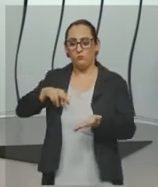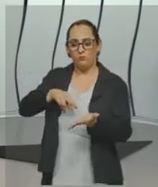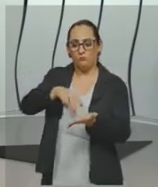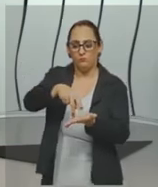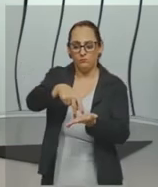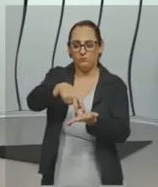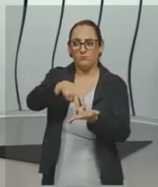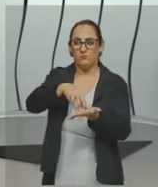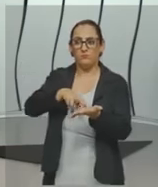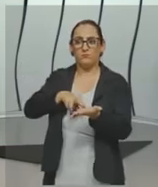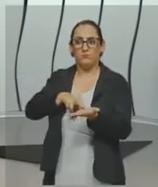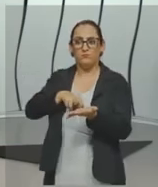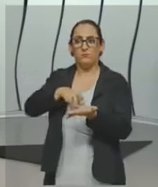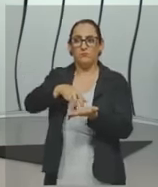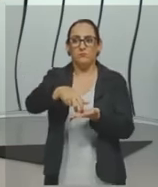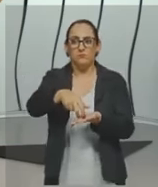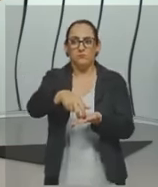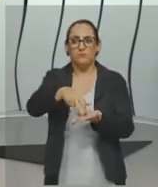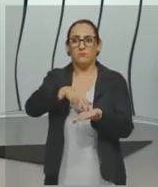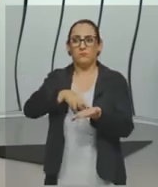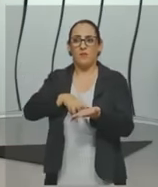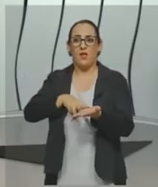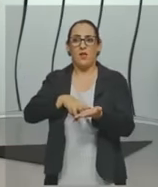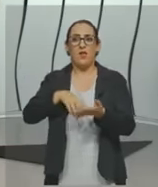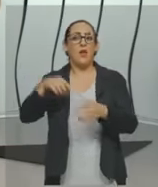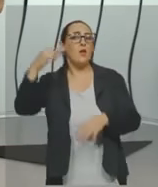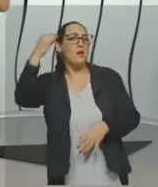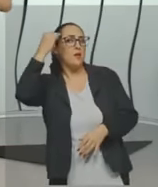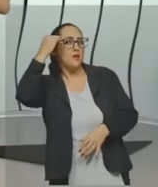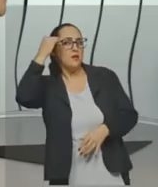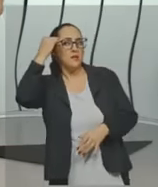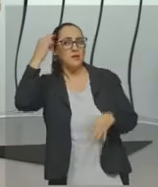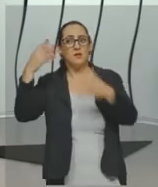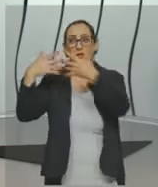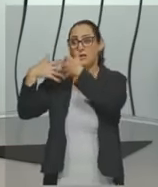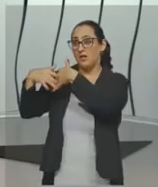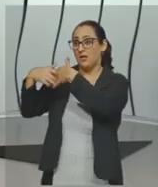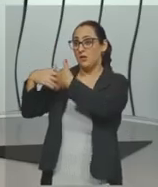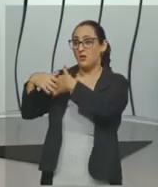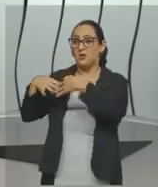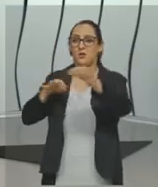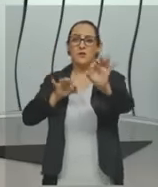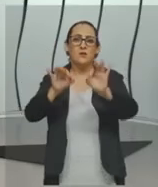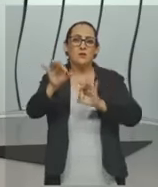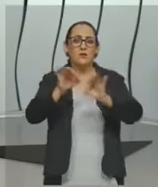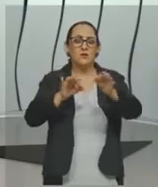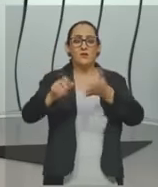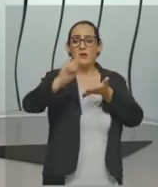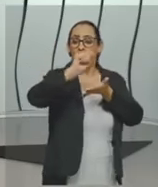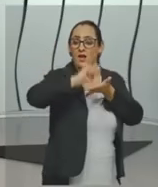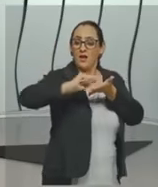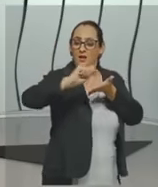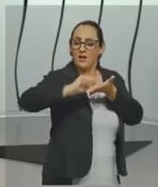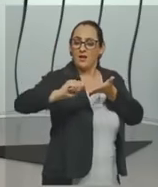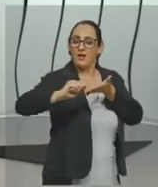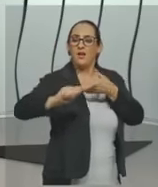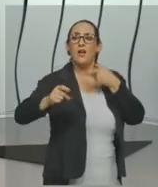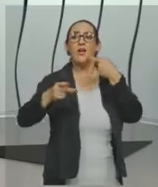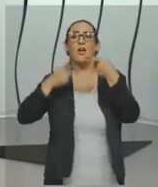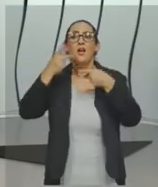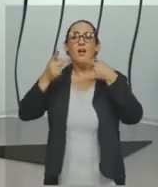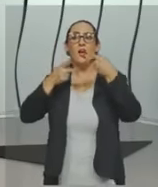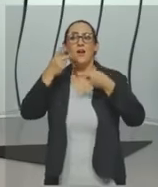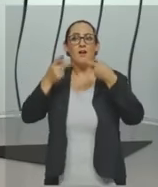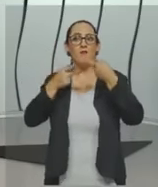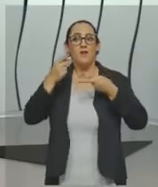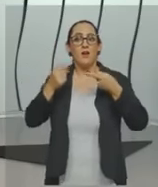está trabalhando, tá? Pensamento, raciocínio, planejamento, escrita, fala. Então, agora, se estivesse me